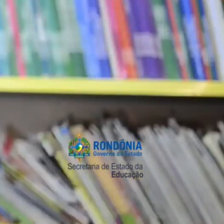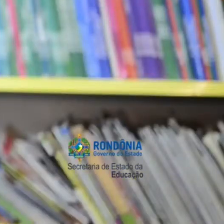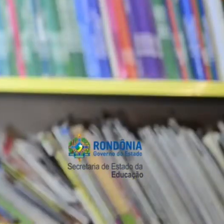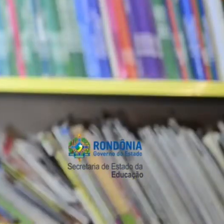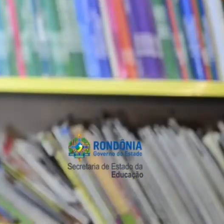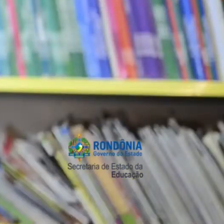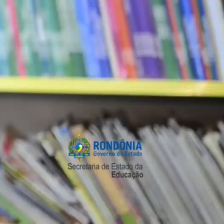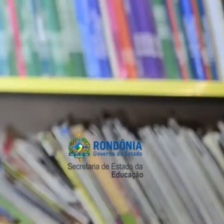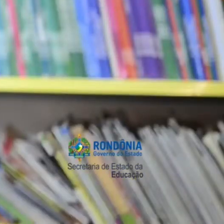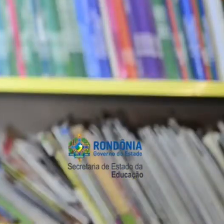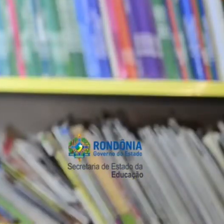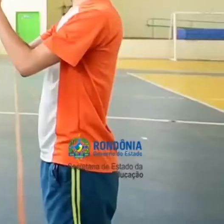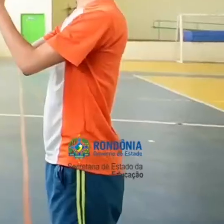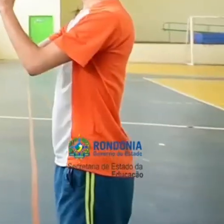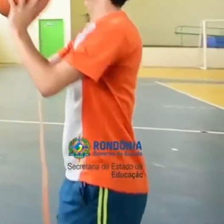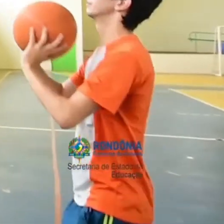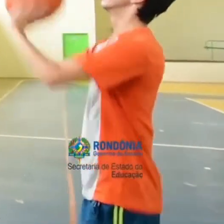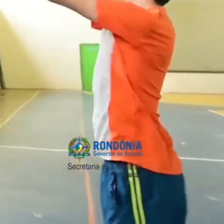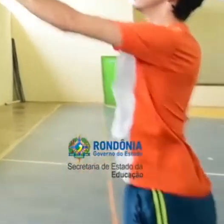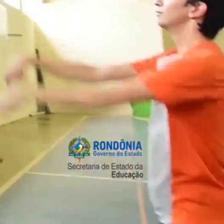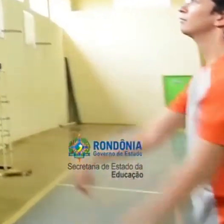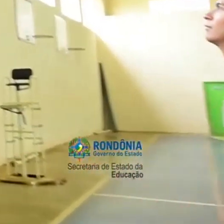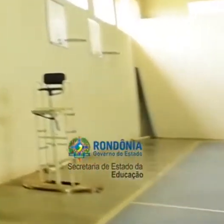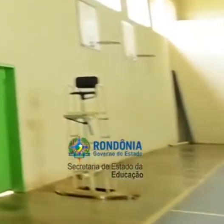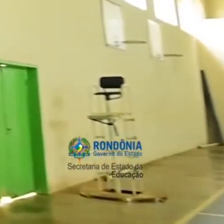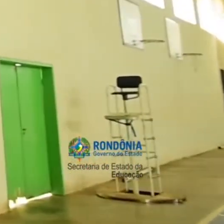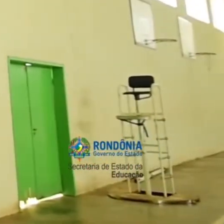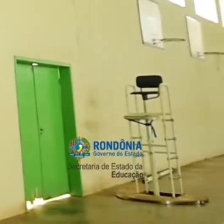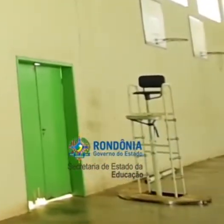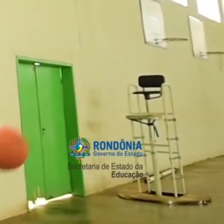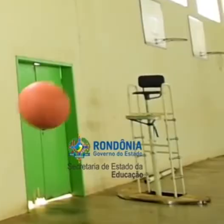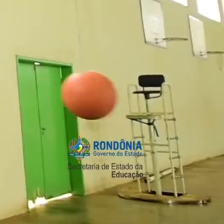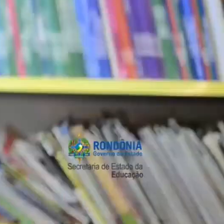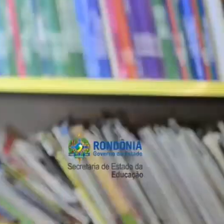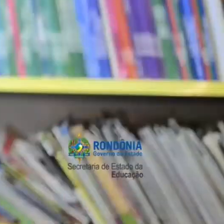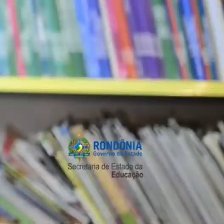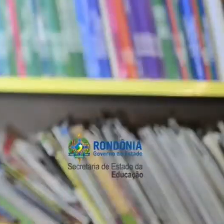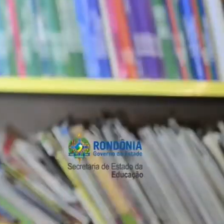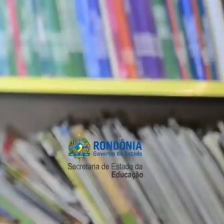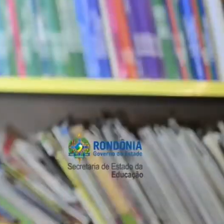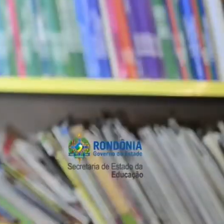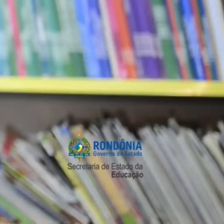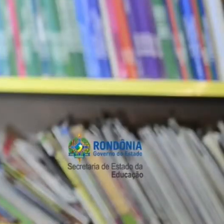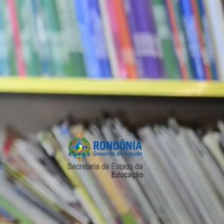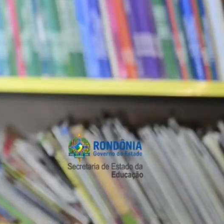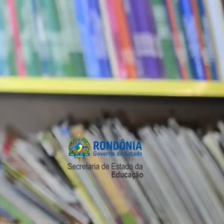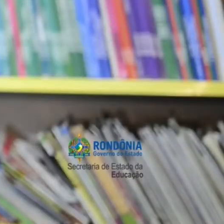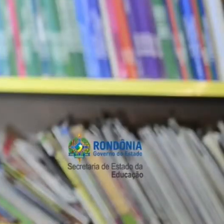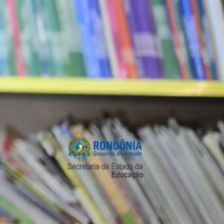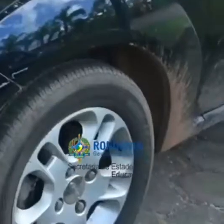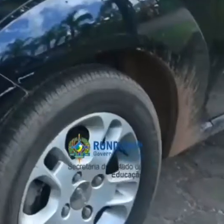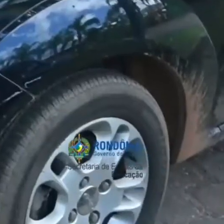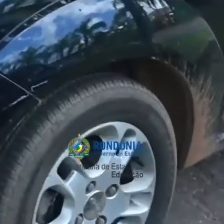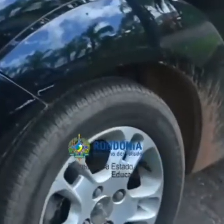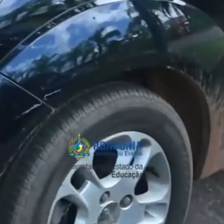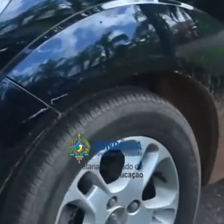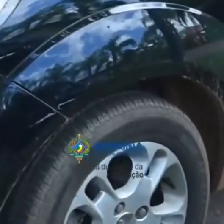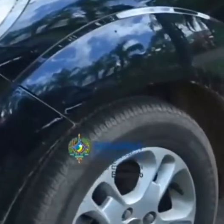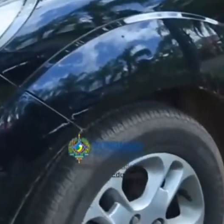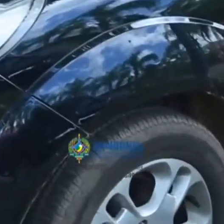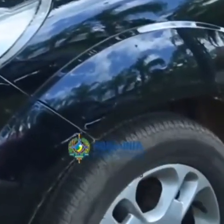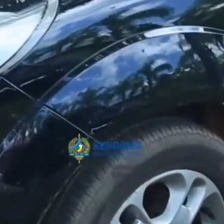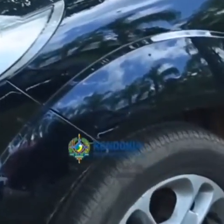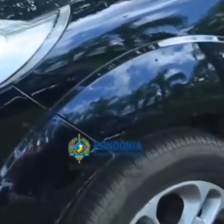bola, um arremesso de uma bola de basquete, também uma antena parabólica. E você